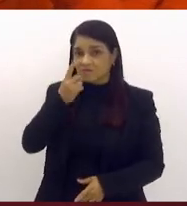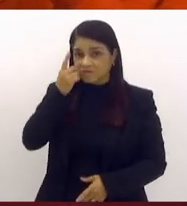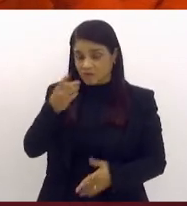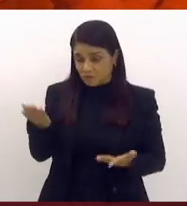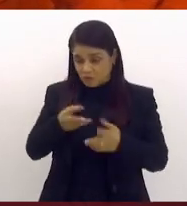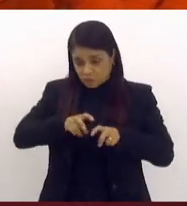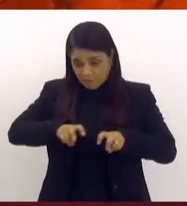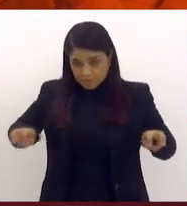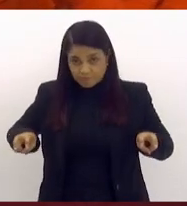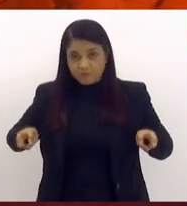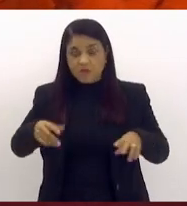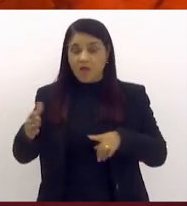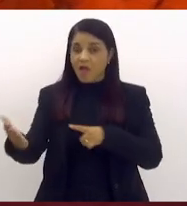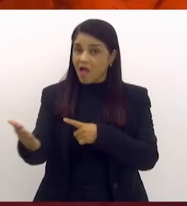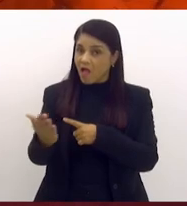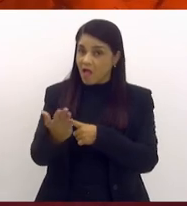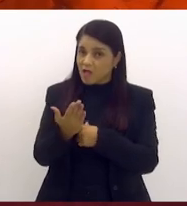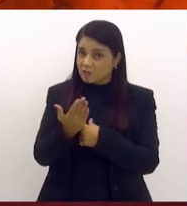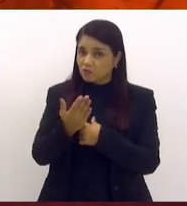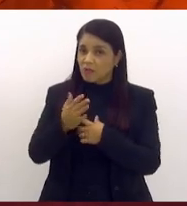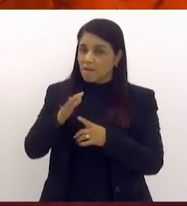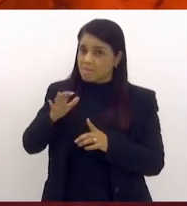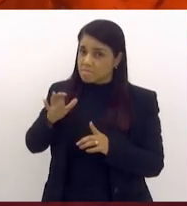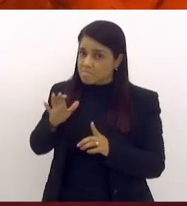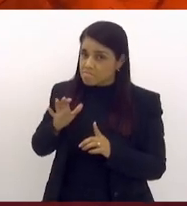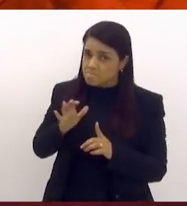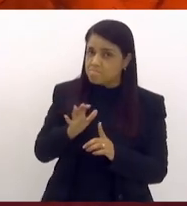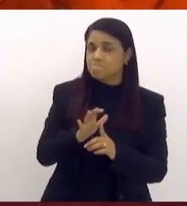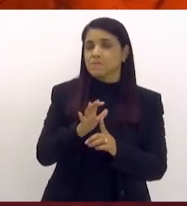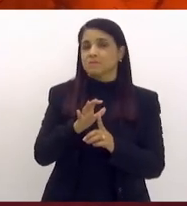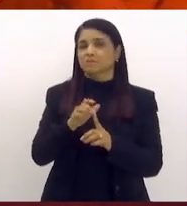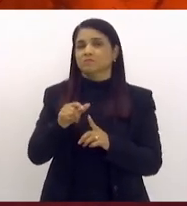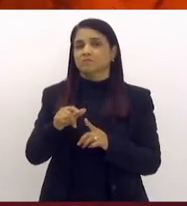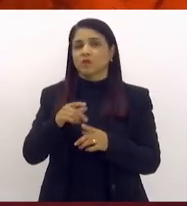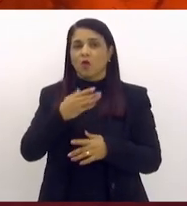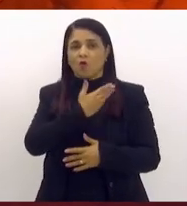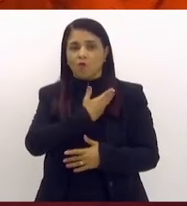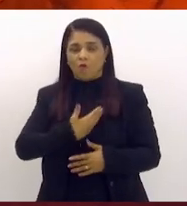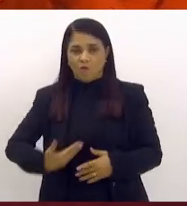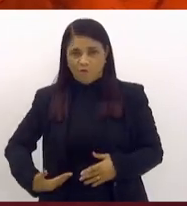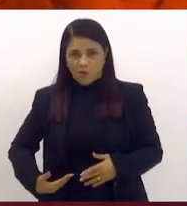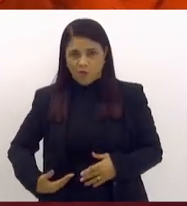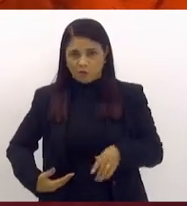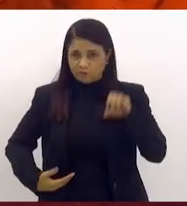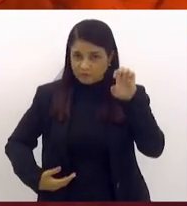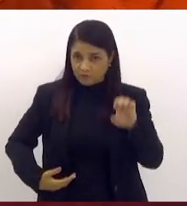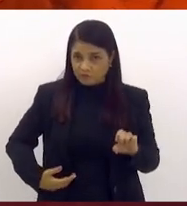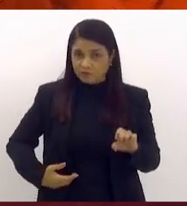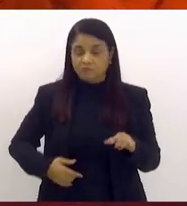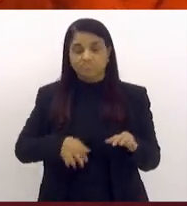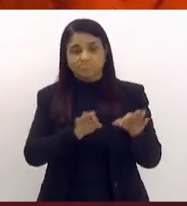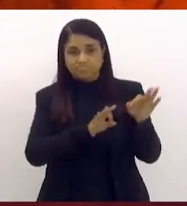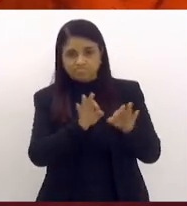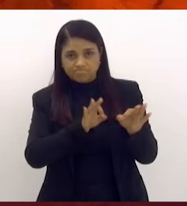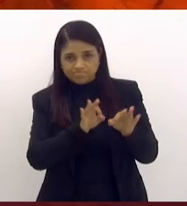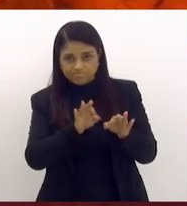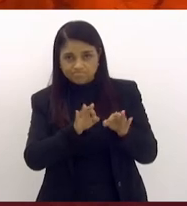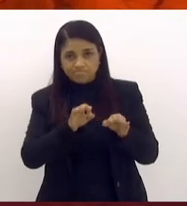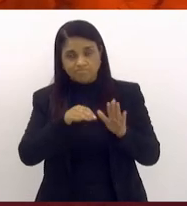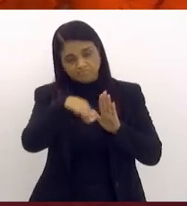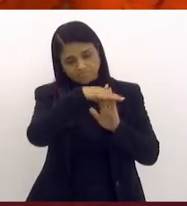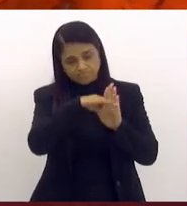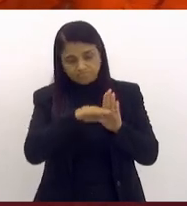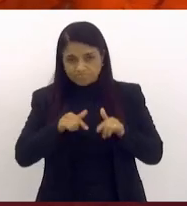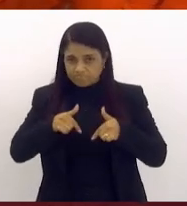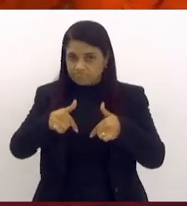mesa possam nos ajudar a pressionar o governo à esquerda para que o seu programa ele possa ser colocado em prática vida longa